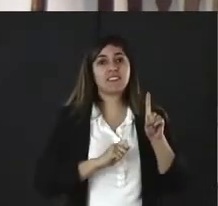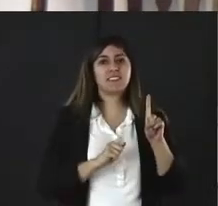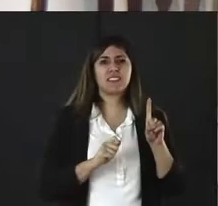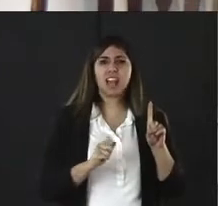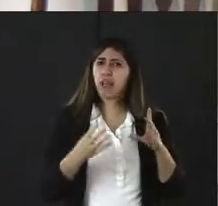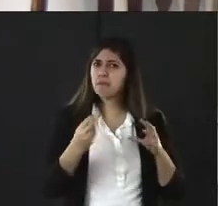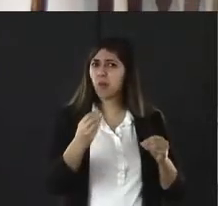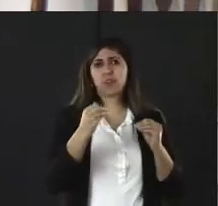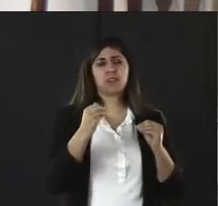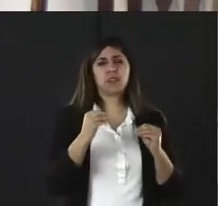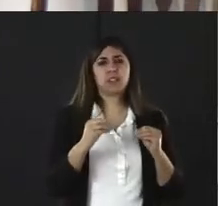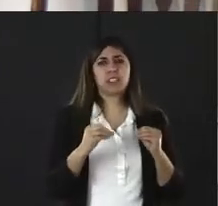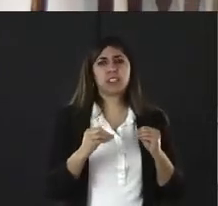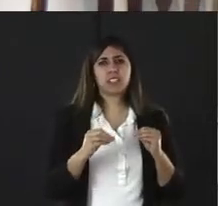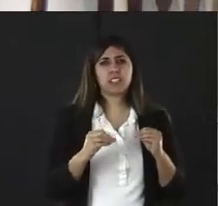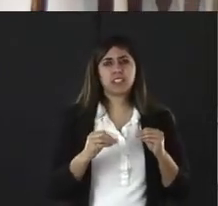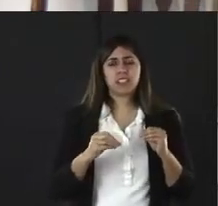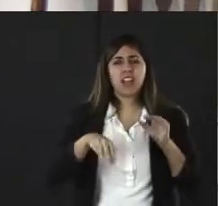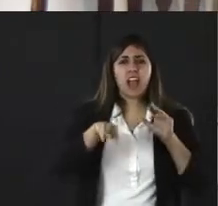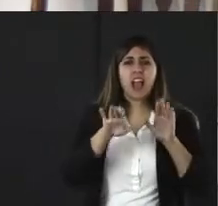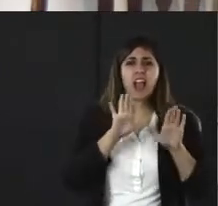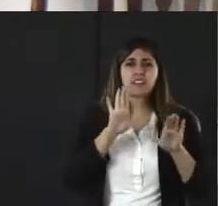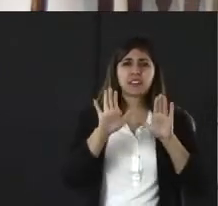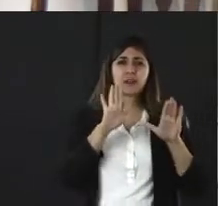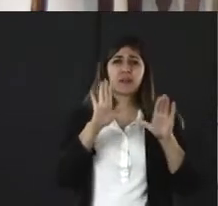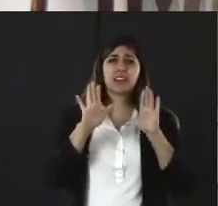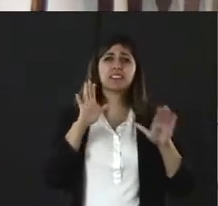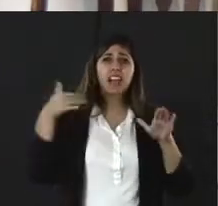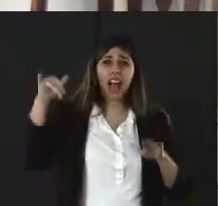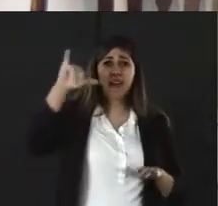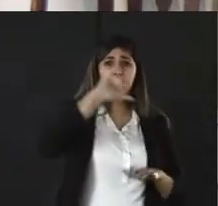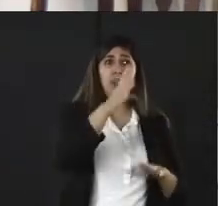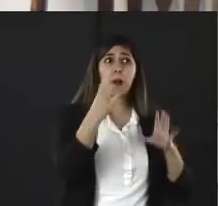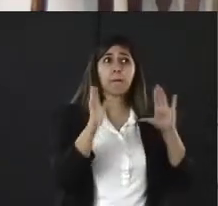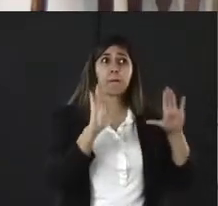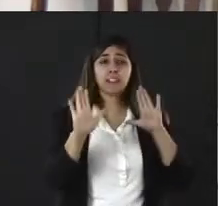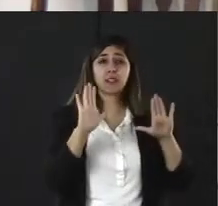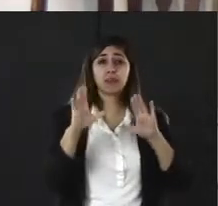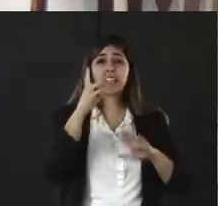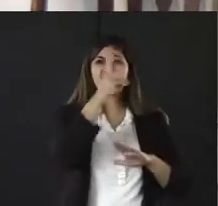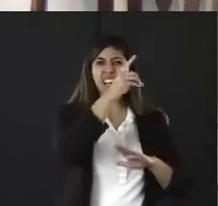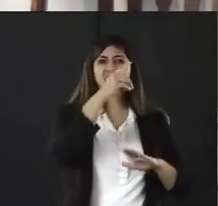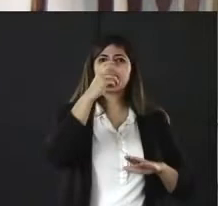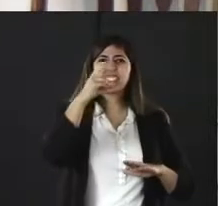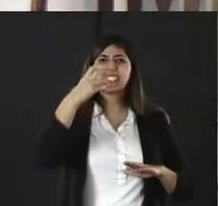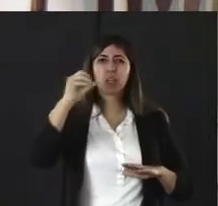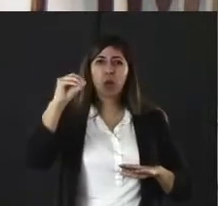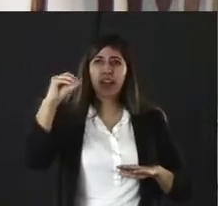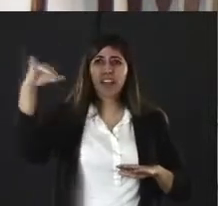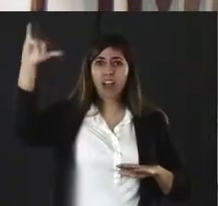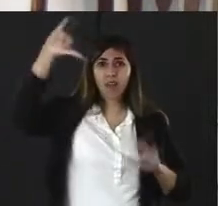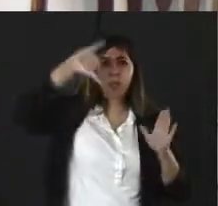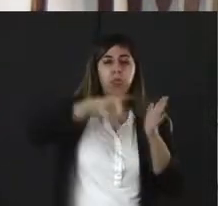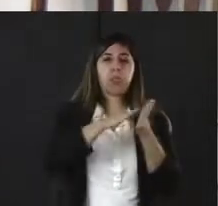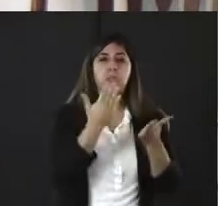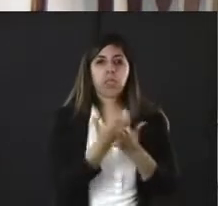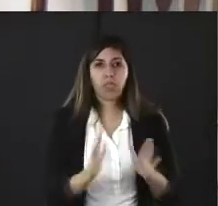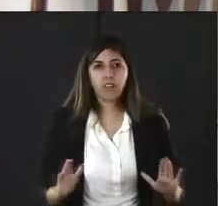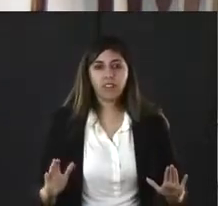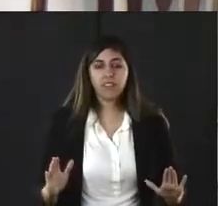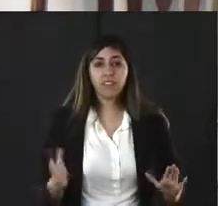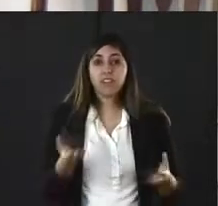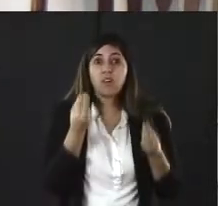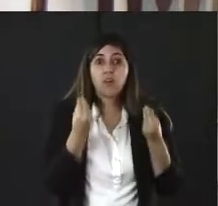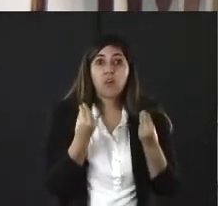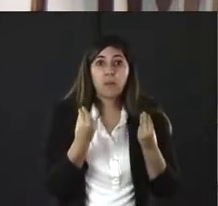mil para aviões que comportam 200 passageiros em média seria 150 aviões que caíram no brasil